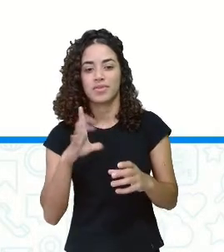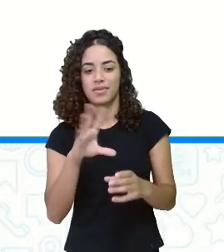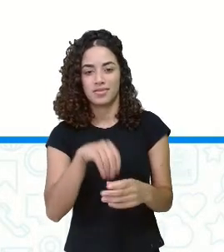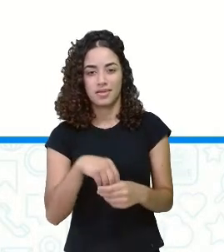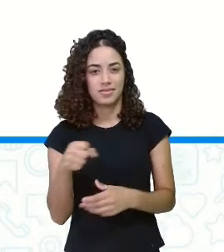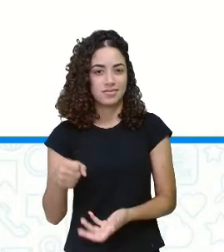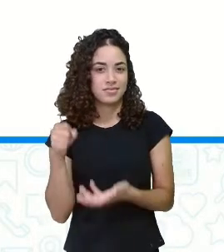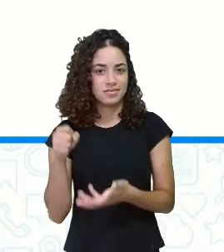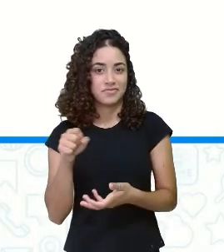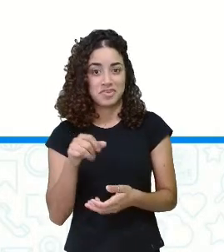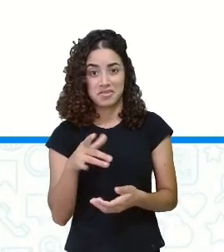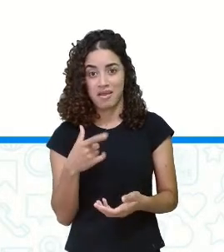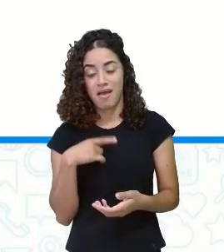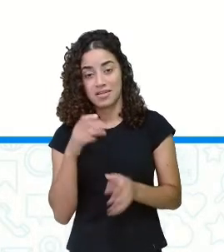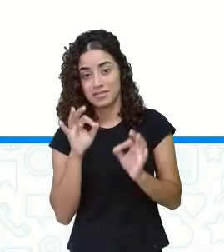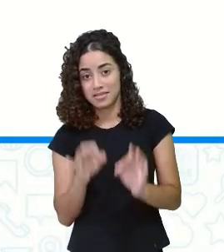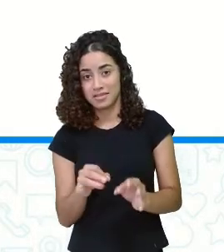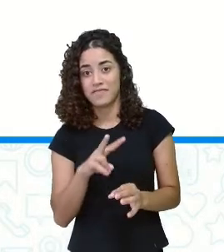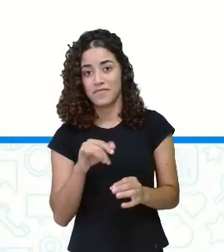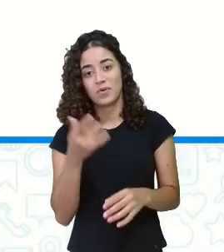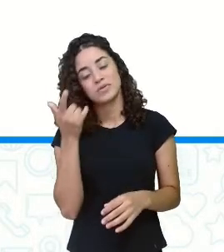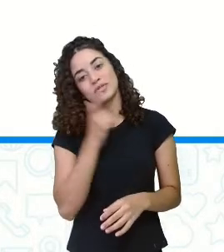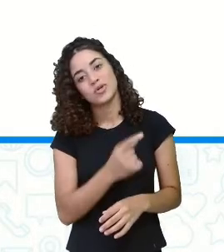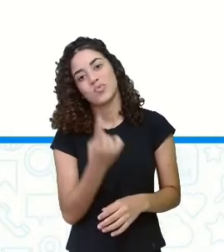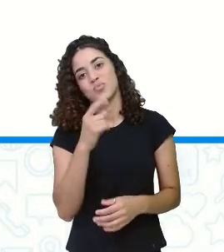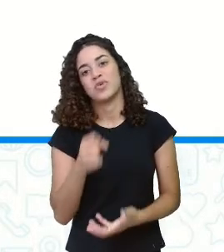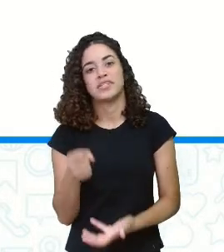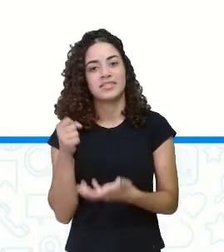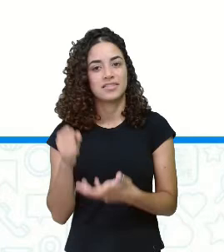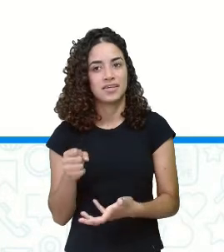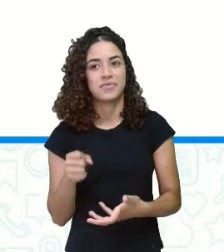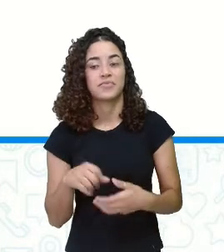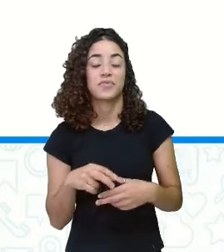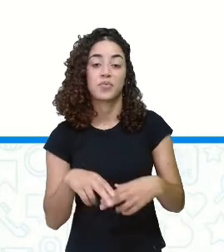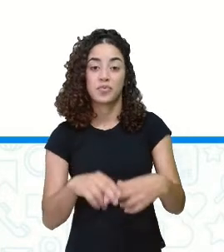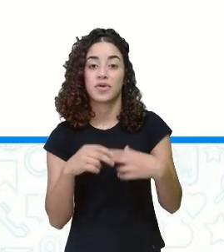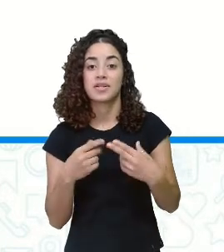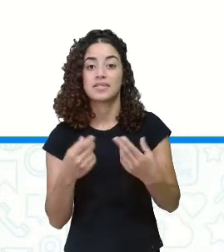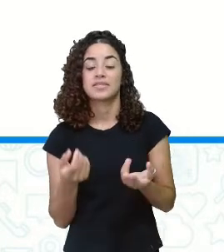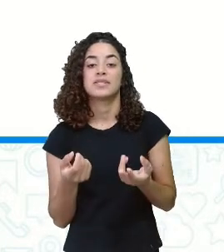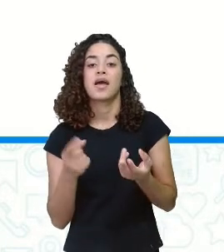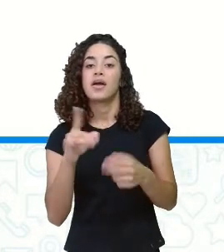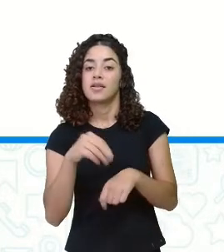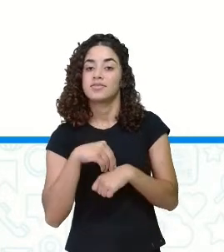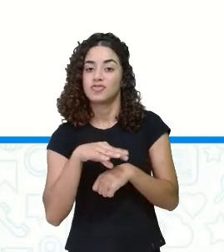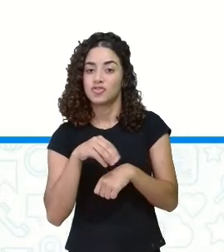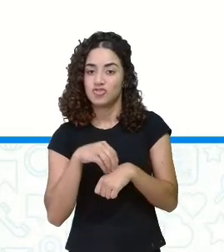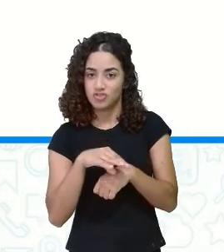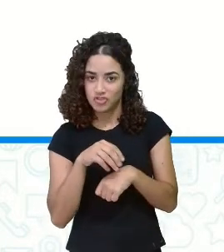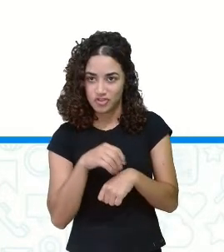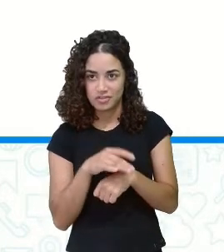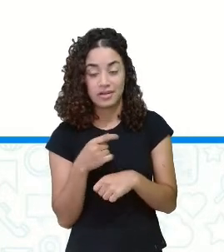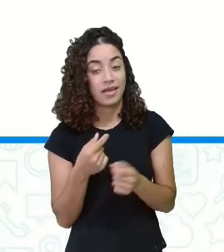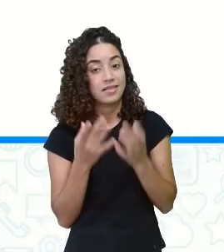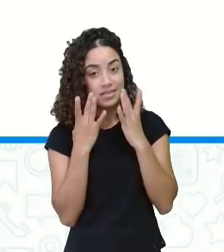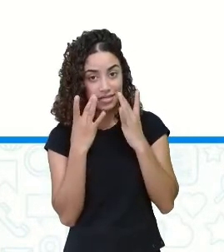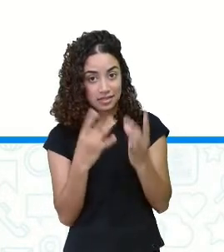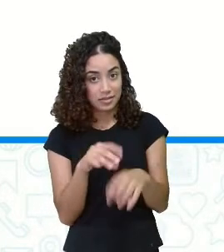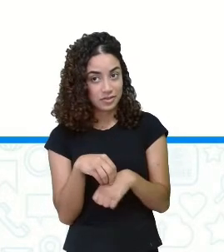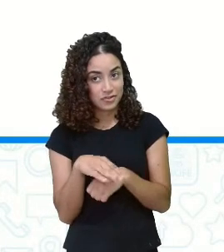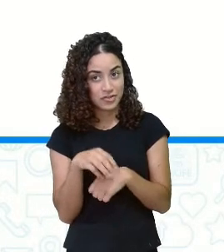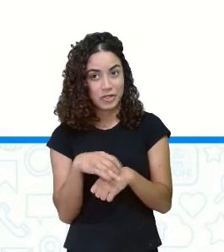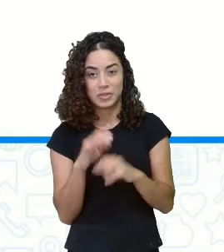vai ganhar mais um saco. Para isso, ele deu algumas pistas. Observem as pistas,